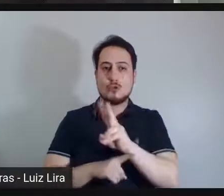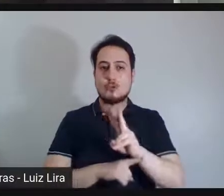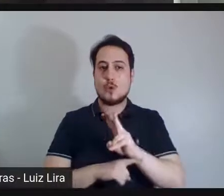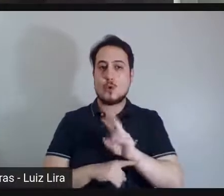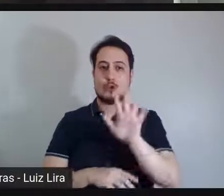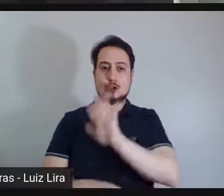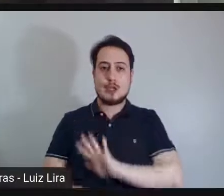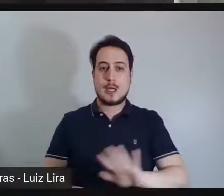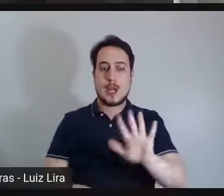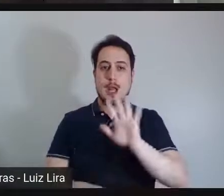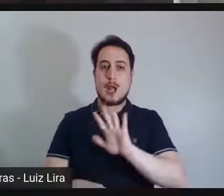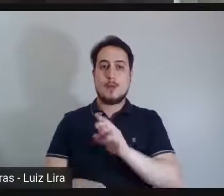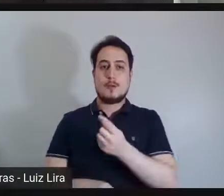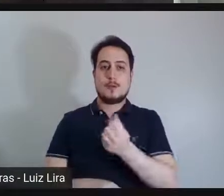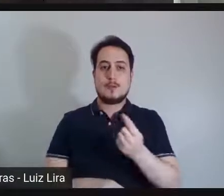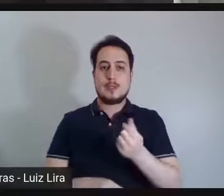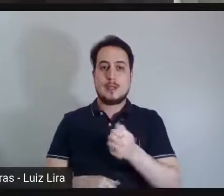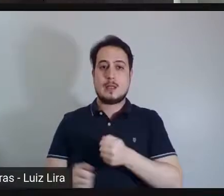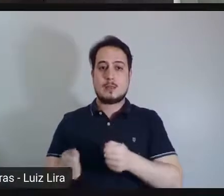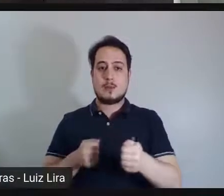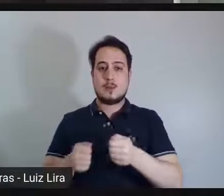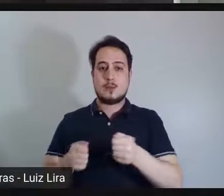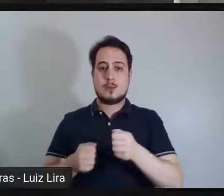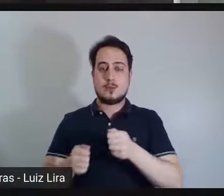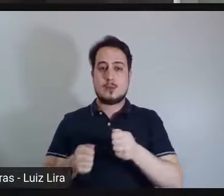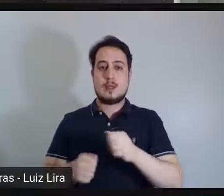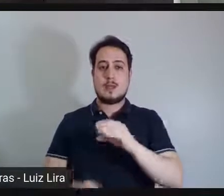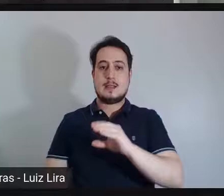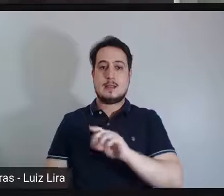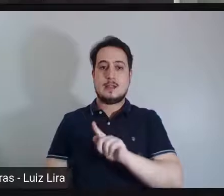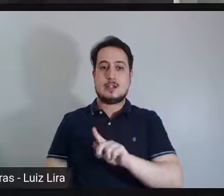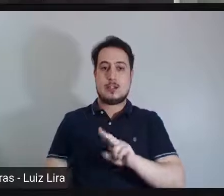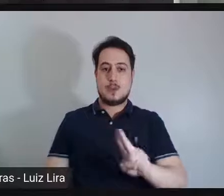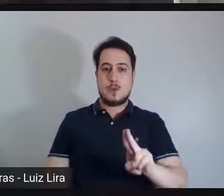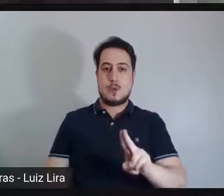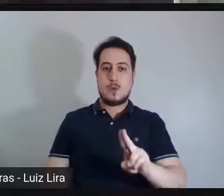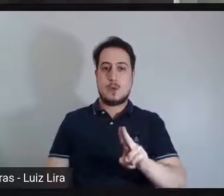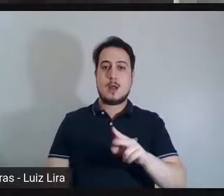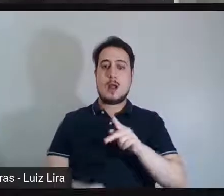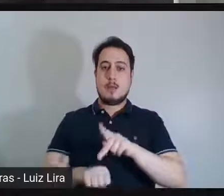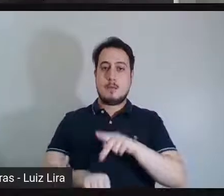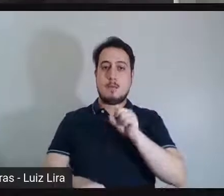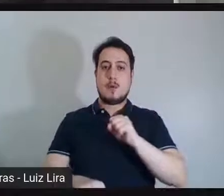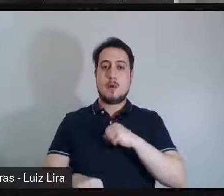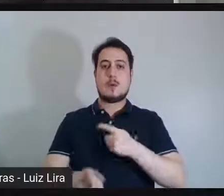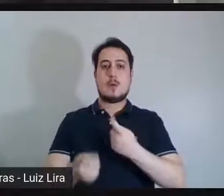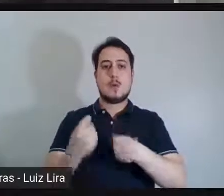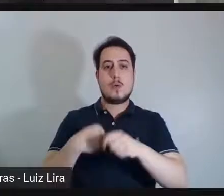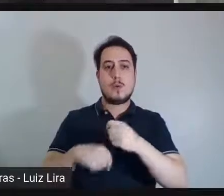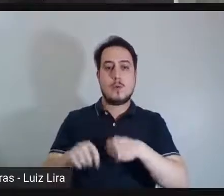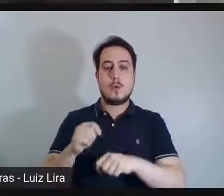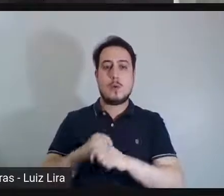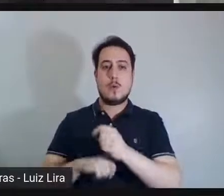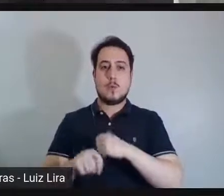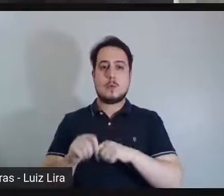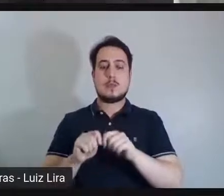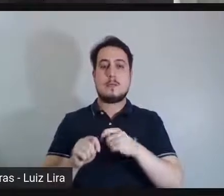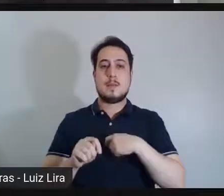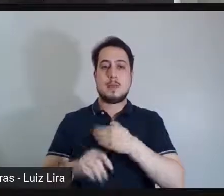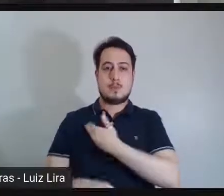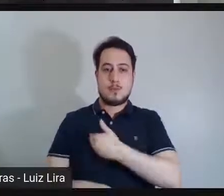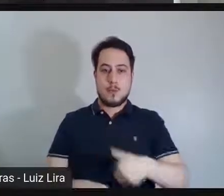da Controladoria Geral da União, CGU, pós-graduado em Orçamento Público pelo Instituto Zerzedelo